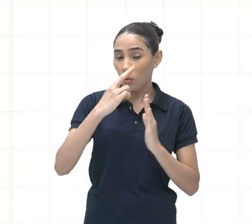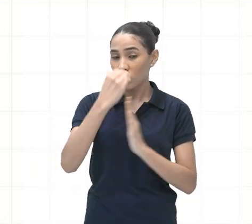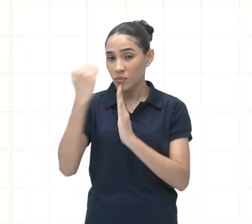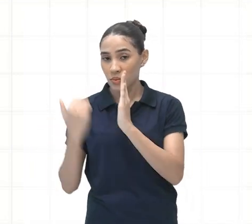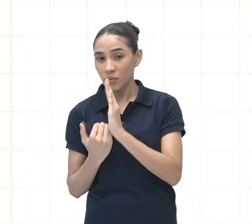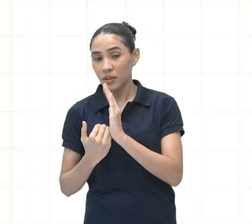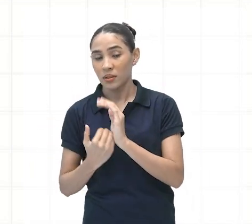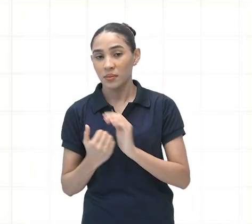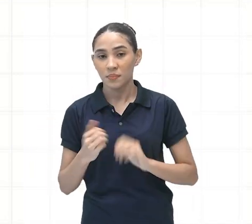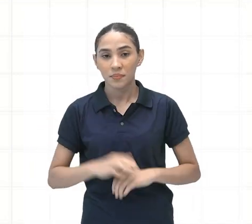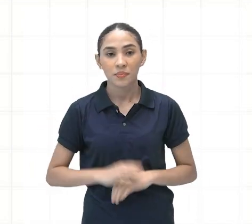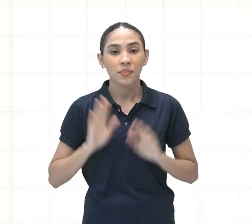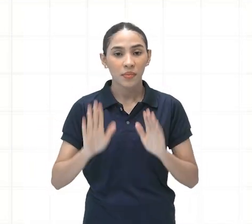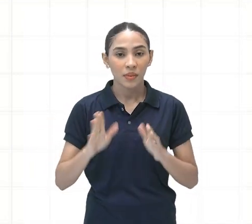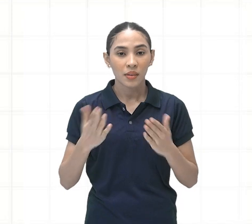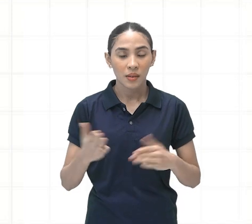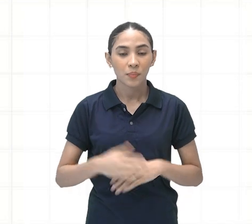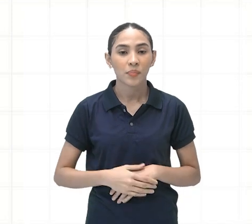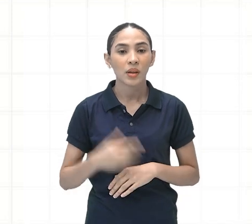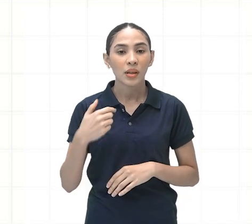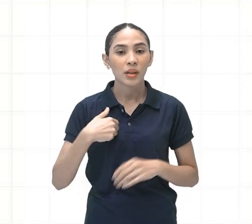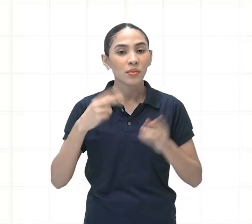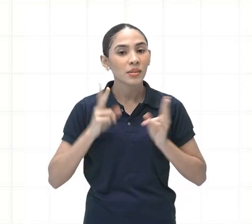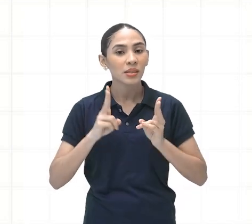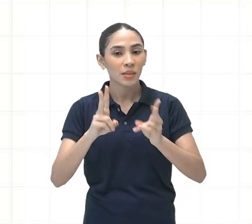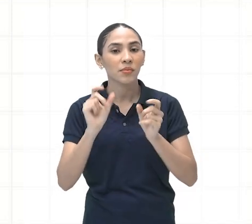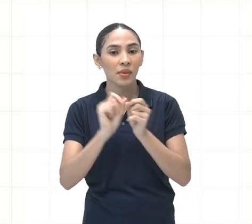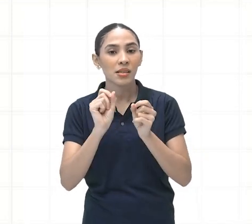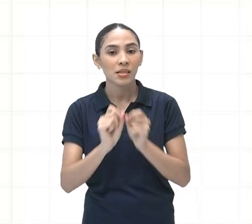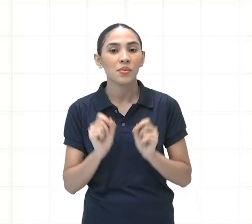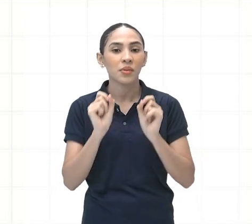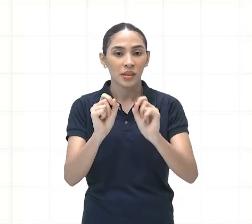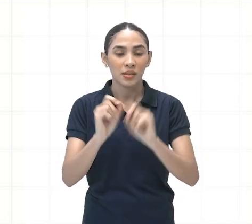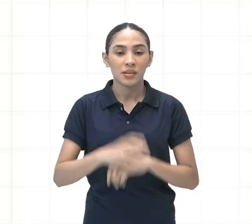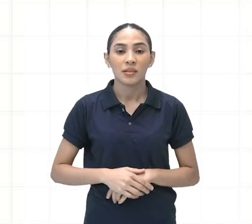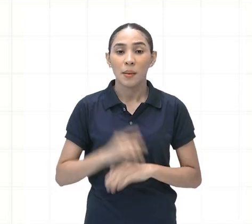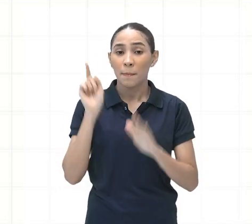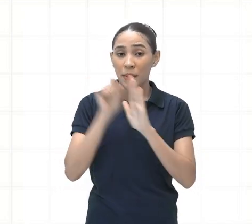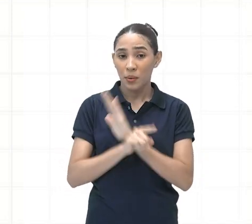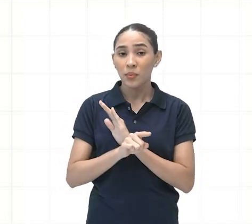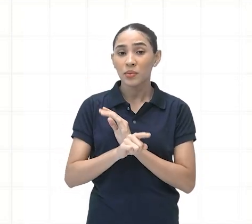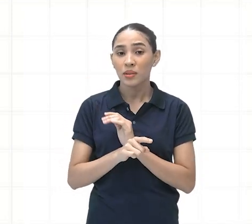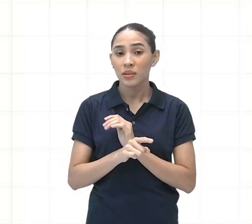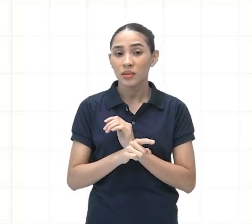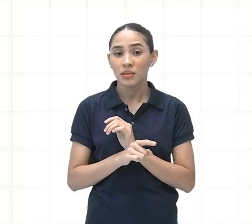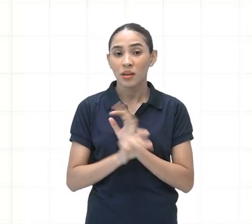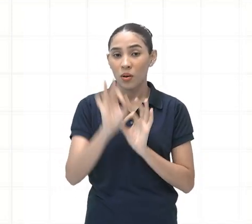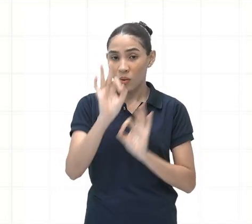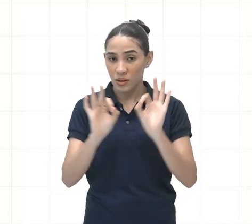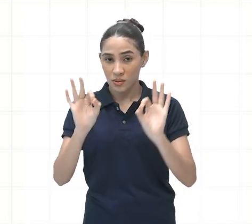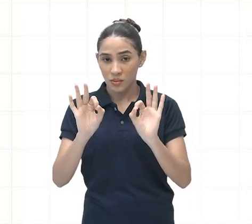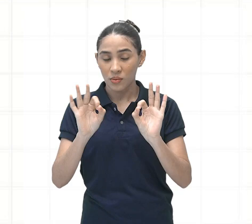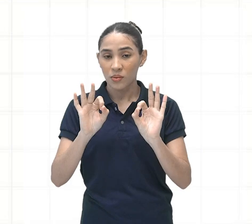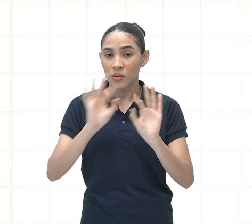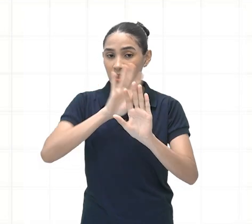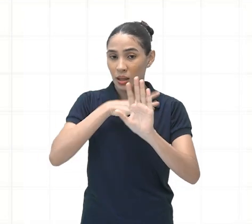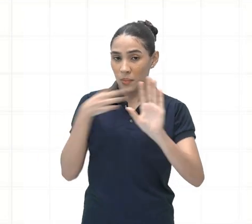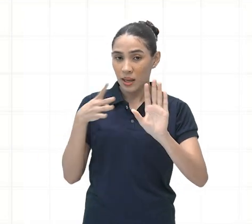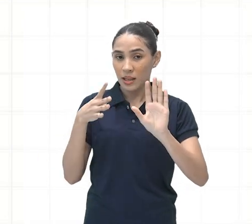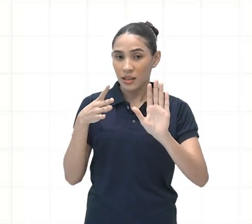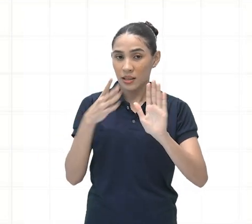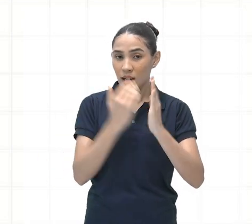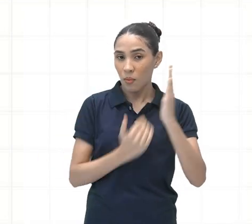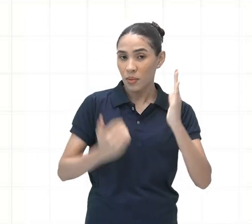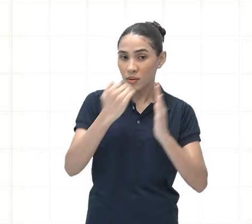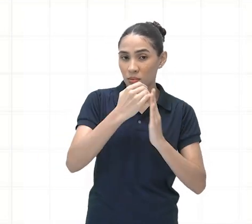diminuir? Então, eu sempre vou fazer essa pergunta. Montei a proporção, eu